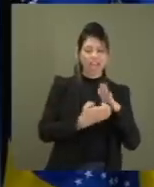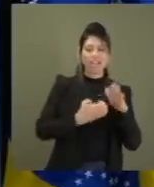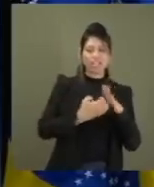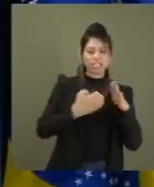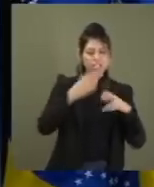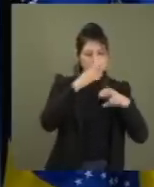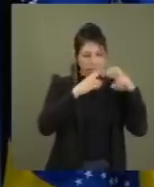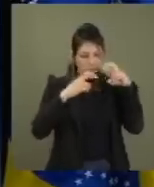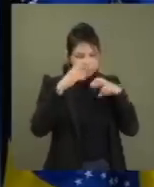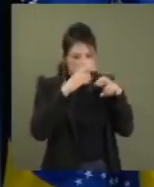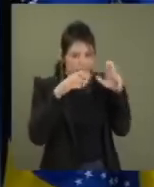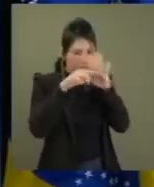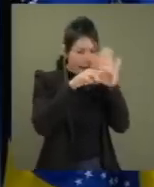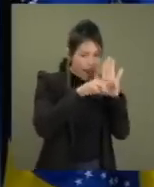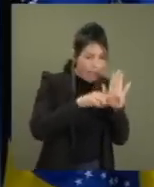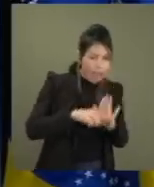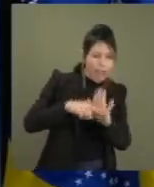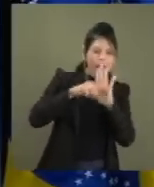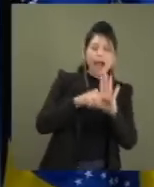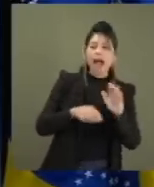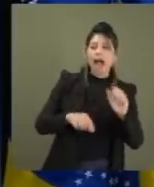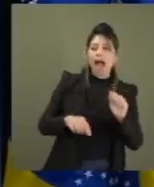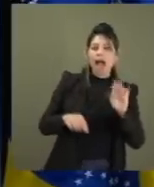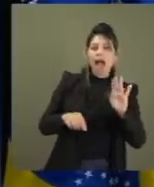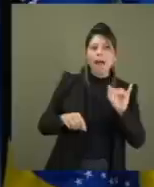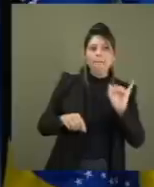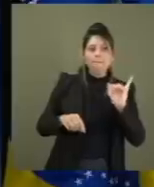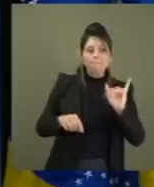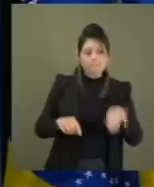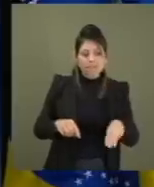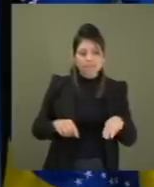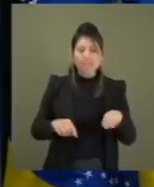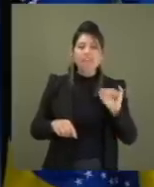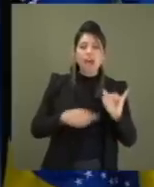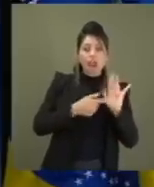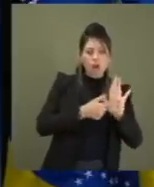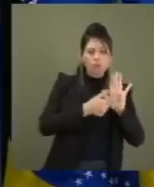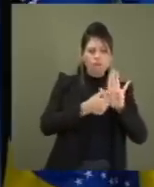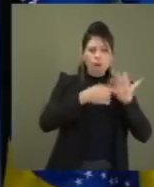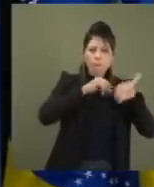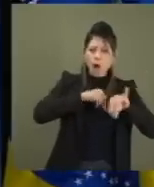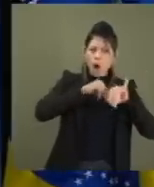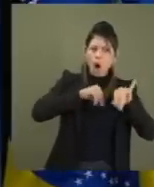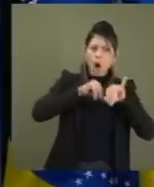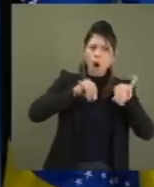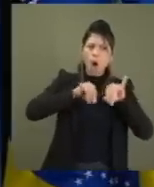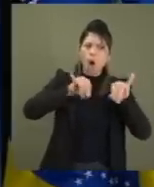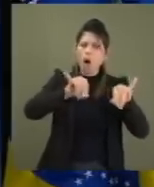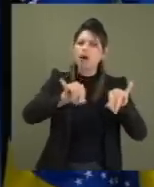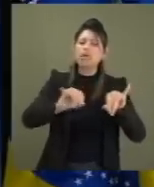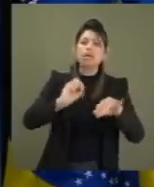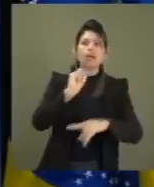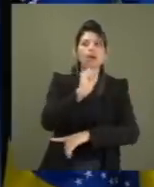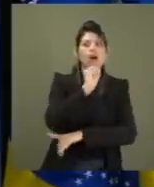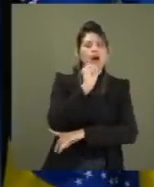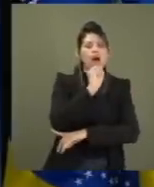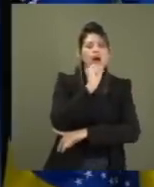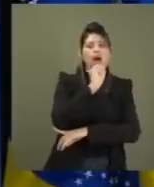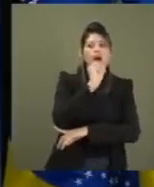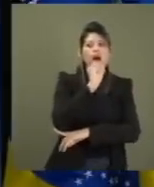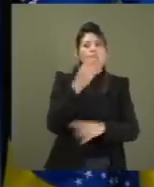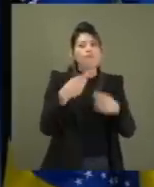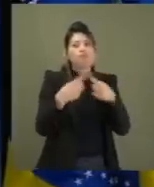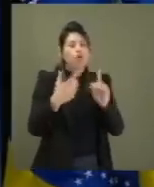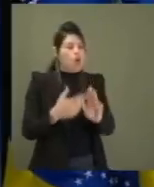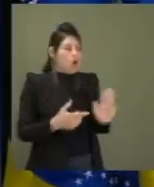inteligência divulga algo gravíssimo de que o governo Lula através de seus